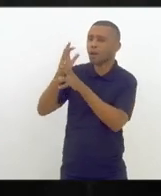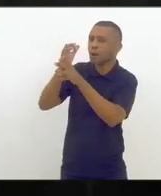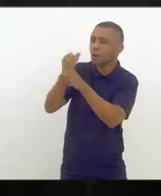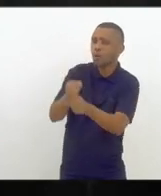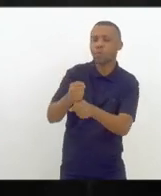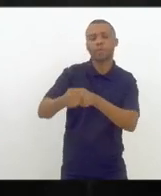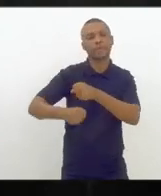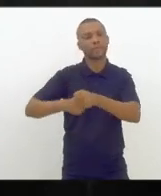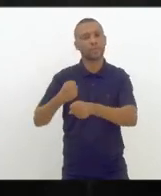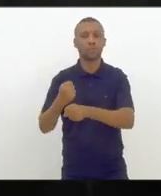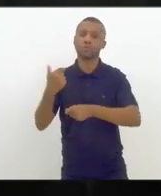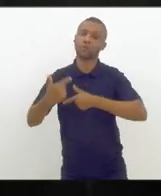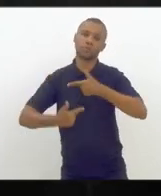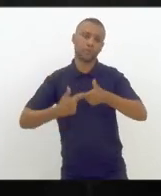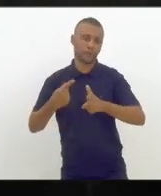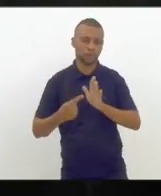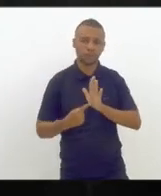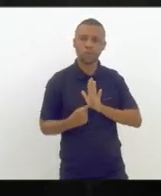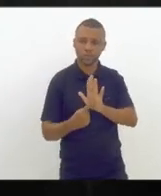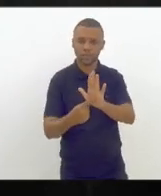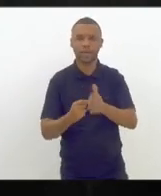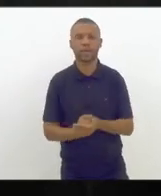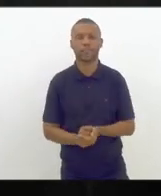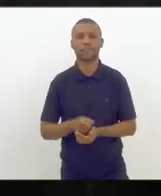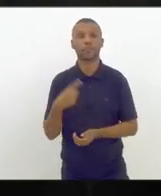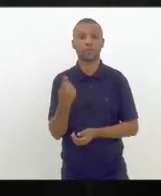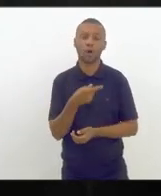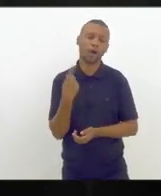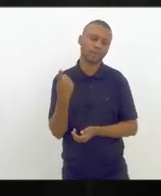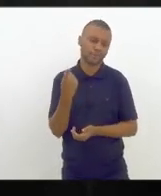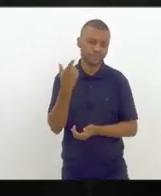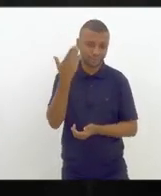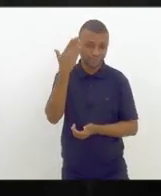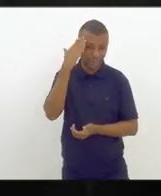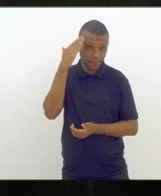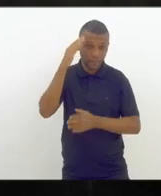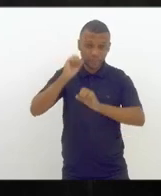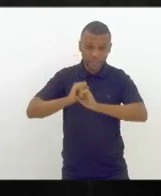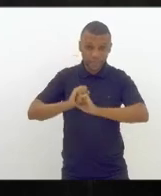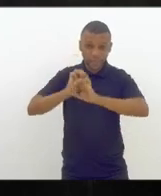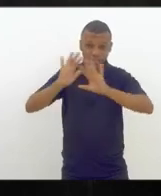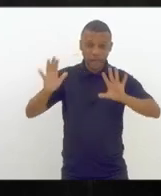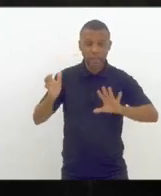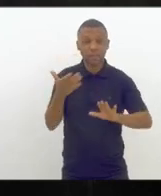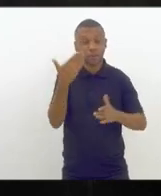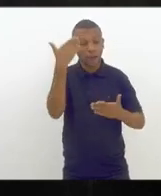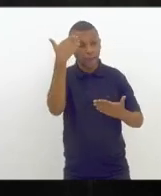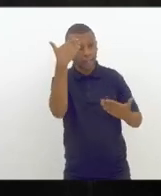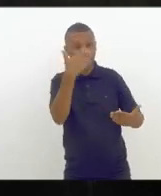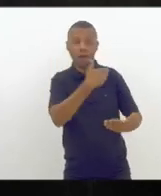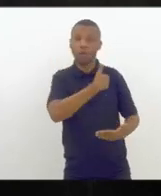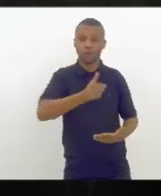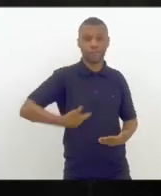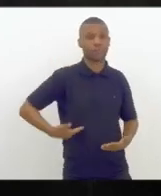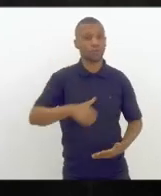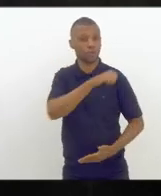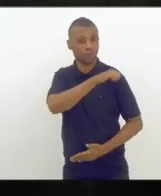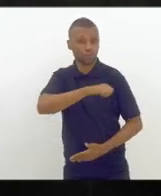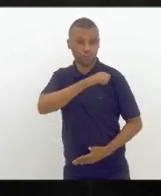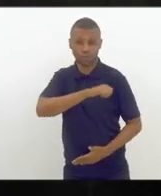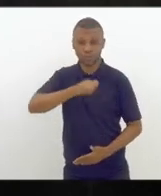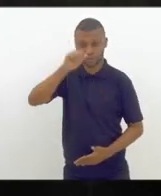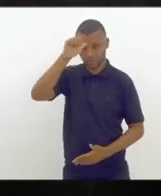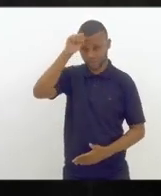anos. E a gente, sem dúvida nenhuma, não irá deixar de agradecer ao governador do Estado do Rio de Janeiro, Cláudio